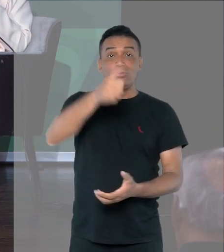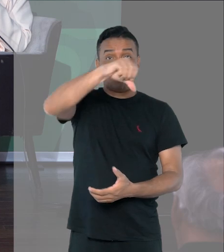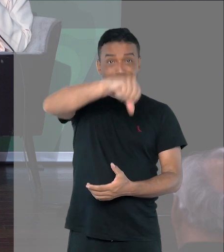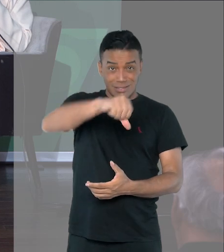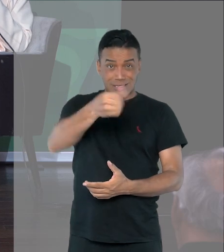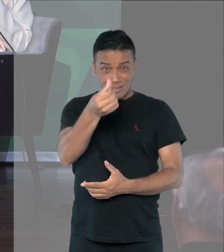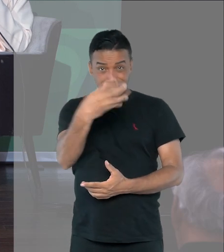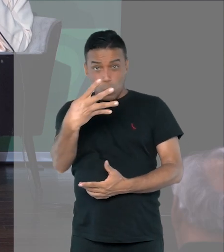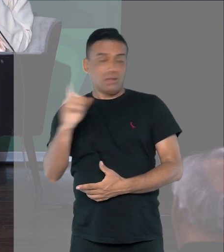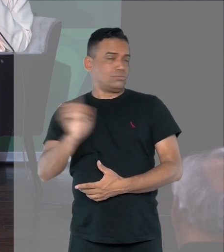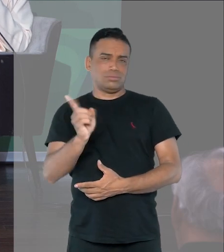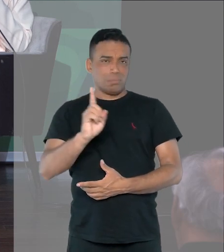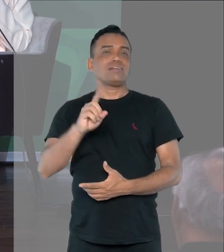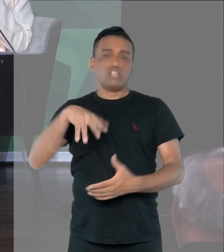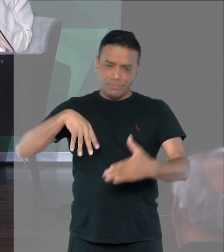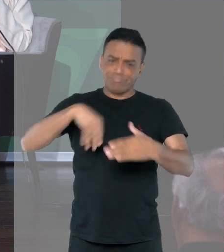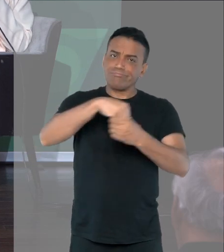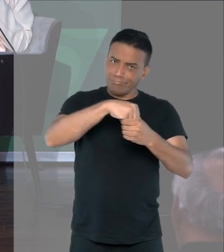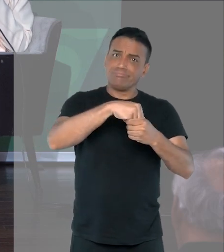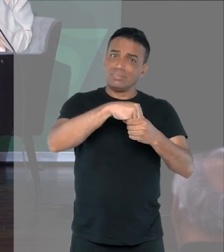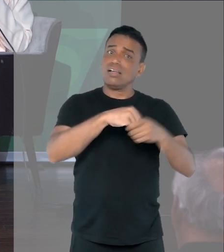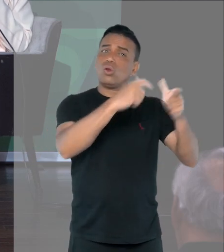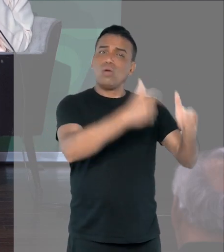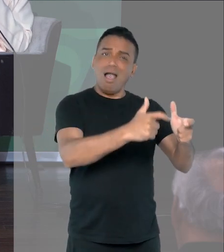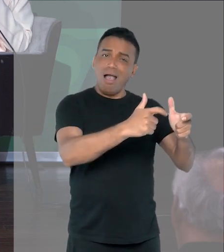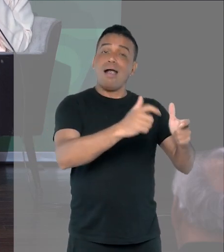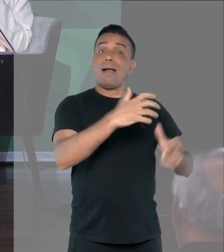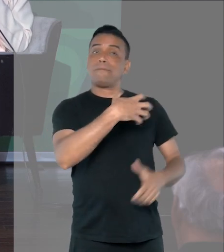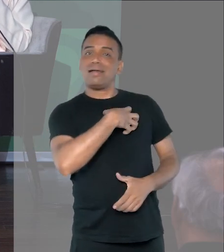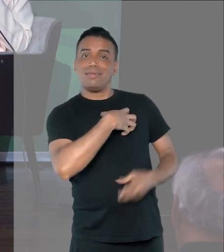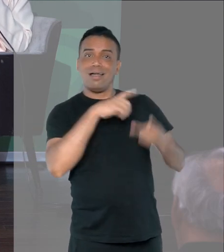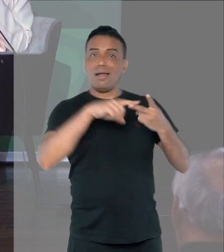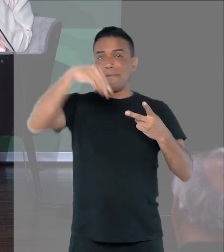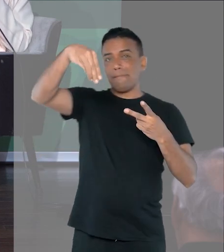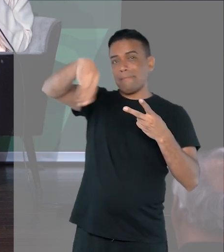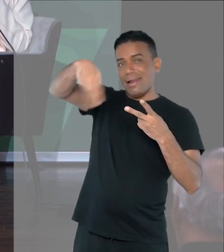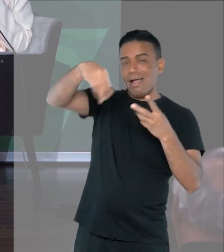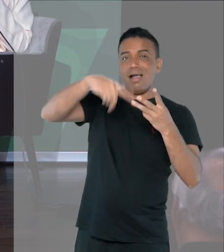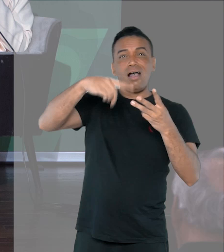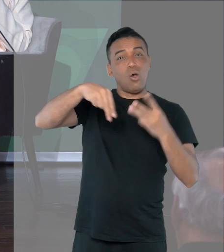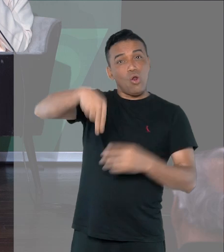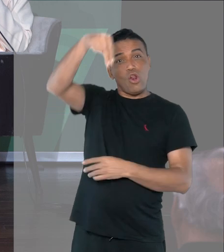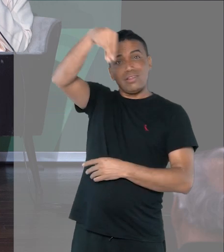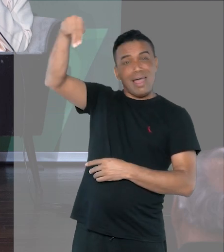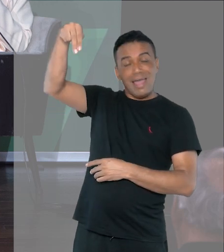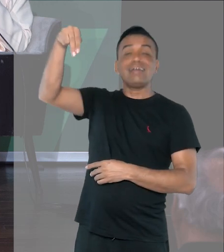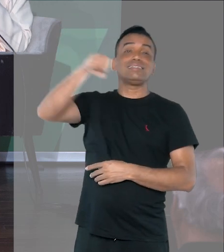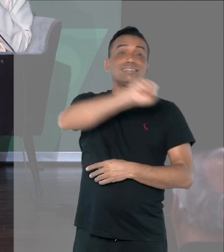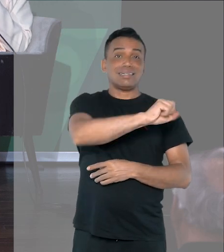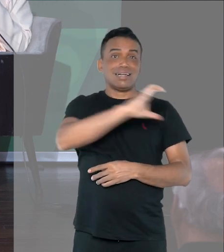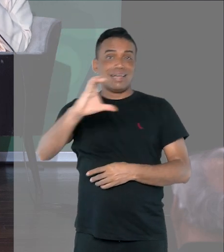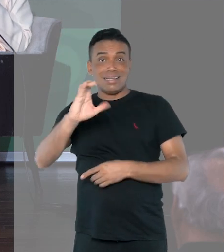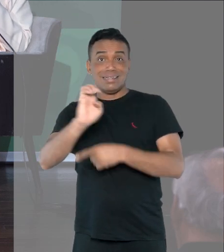64, mas houve movimentos, sim, localizados na Bahia, no Maranhão, no Nordeste, em Santa Catarina,